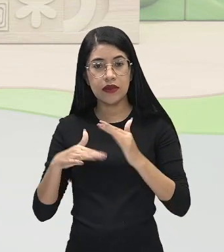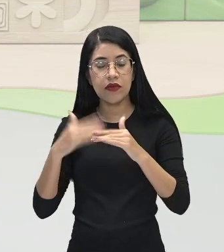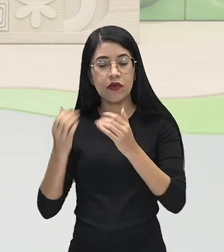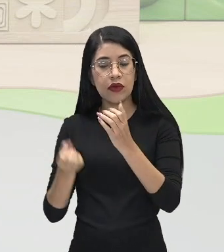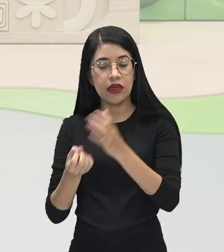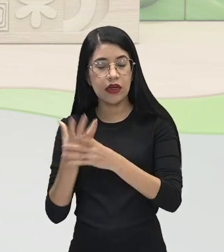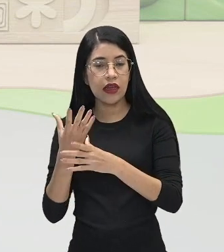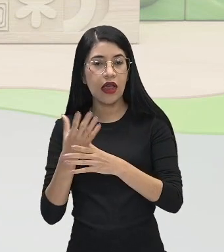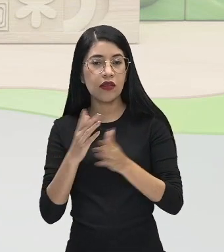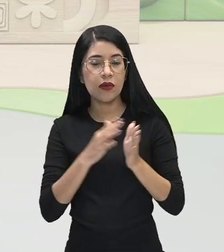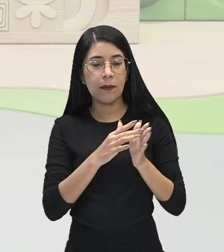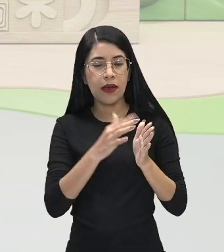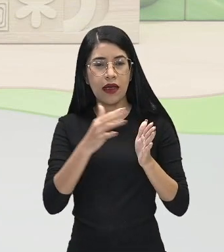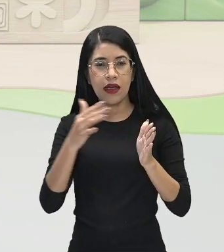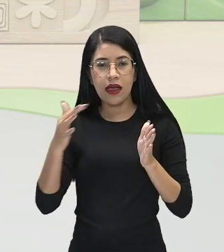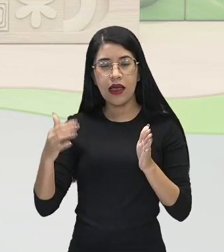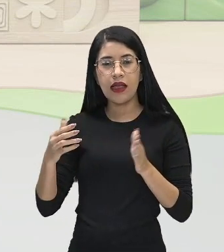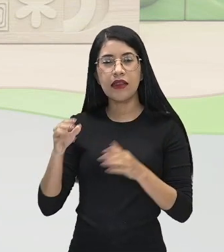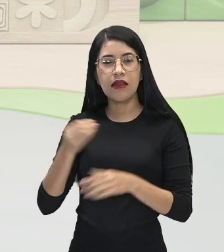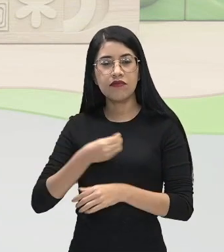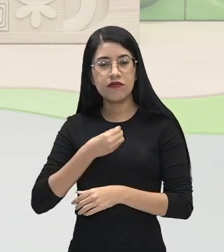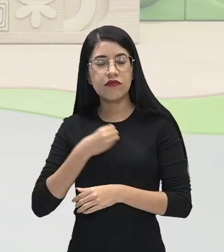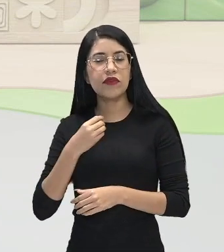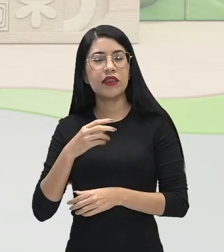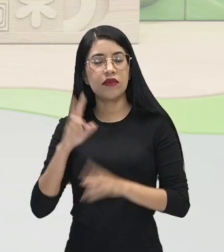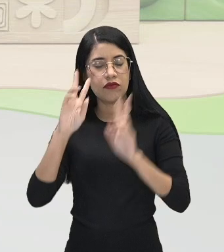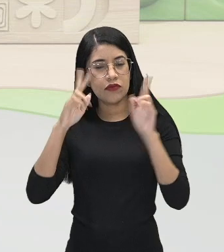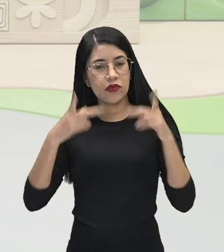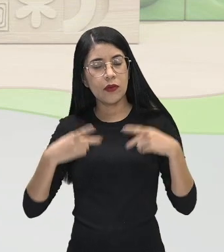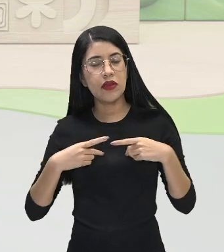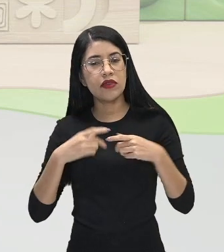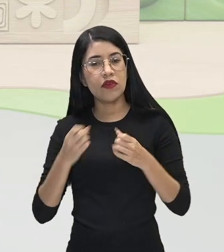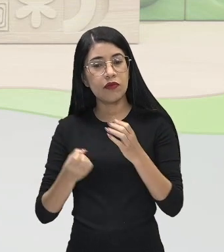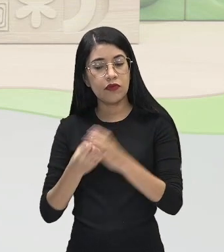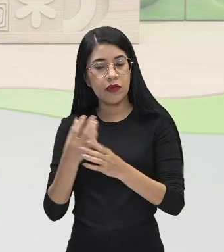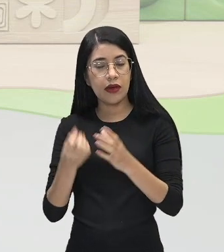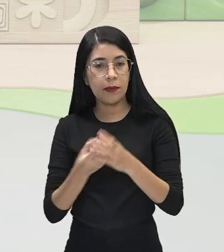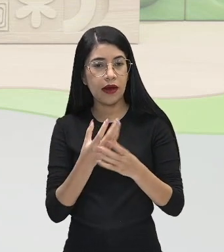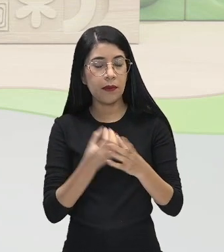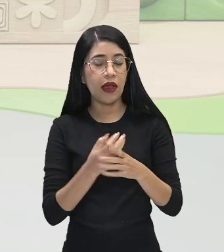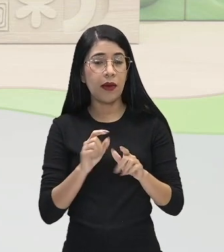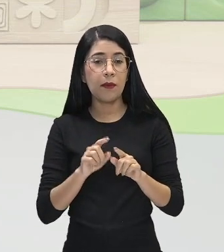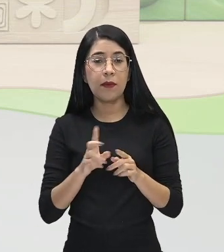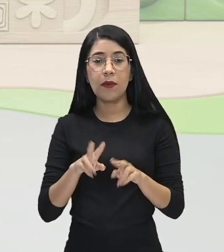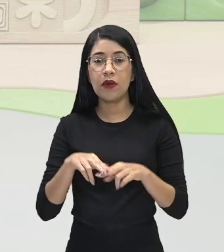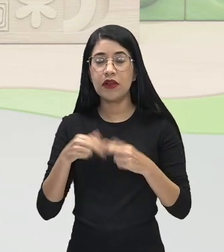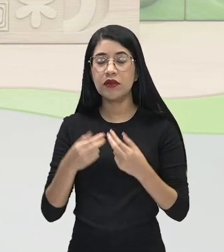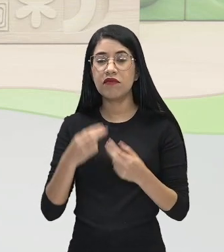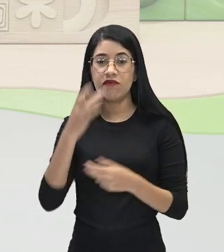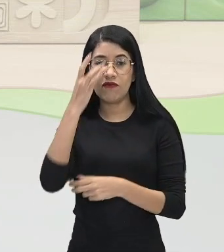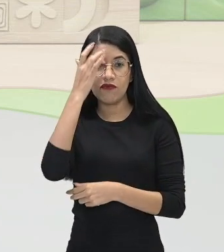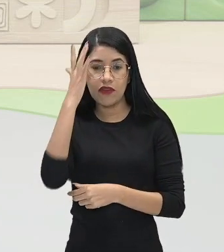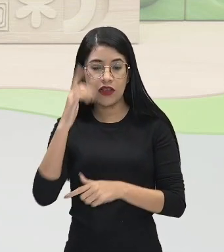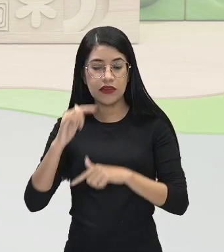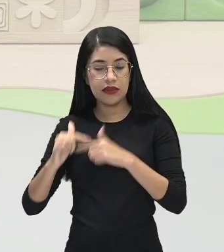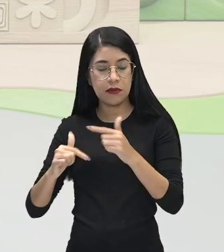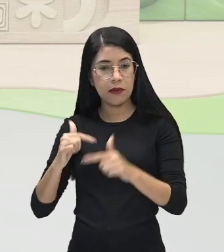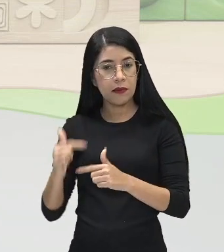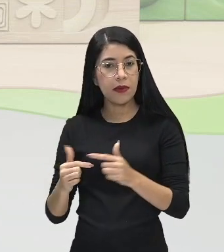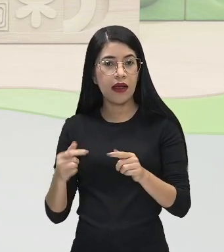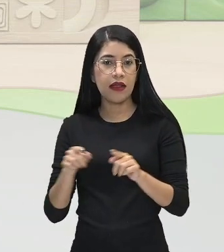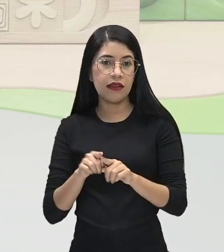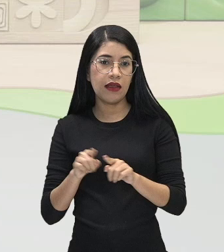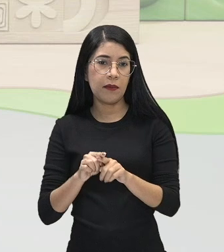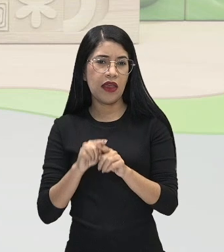né, ao longo da história da humanidade. E com isso a gente pôde facilitar o trabalho, muitas vezes além da